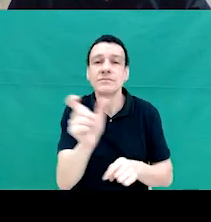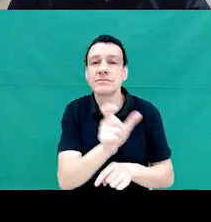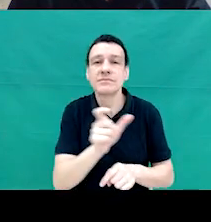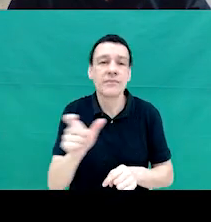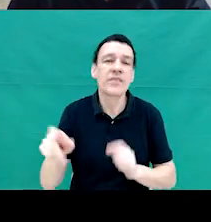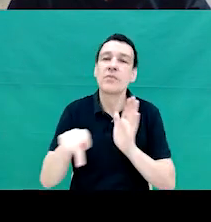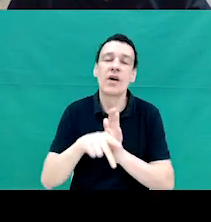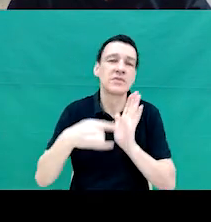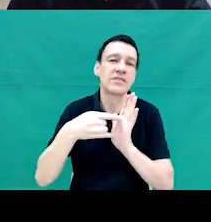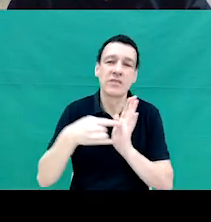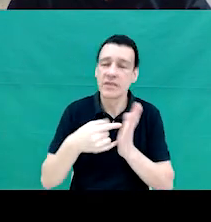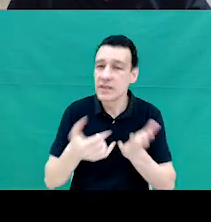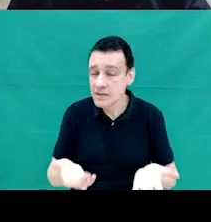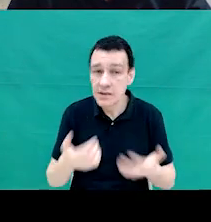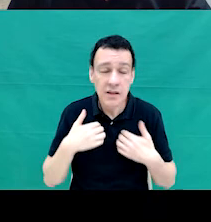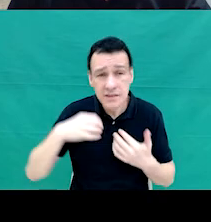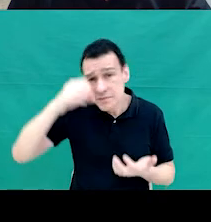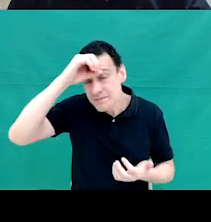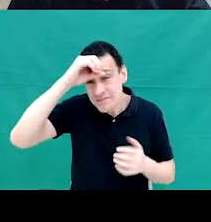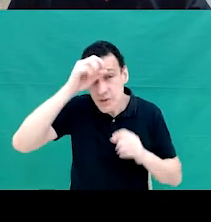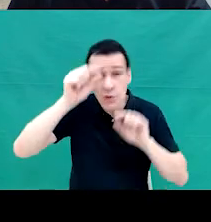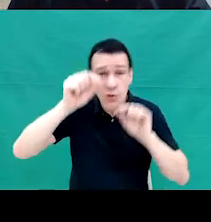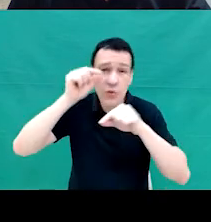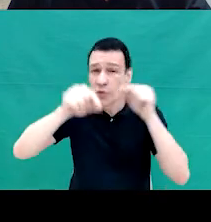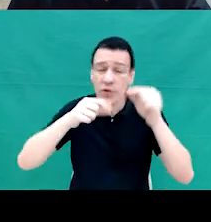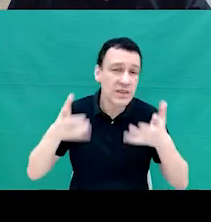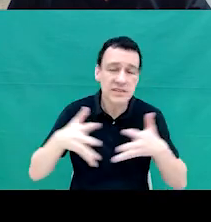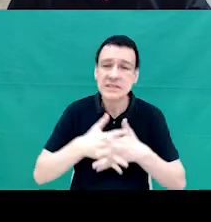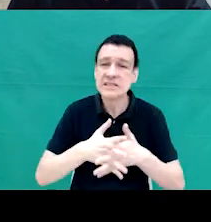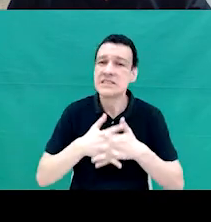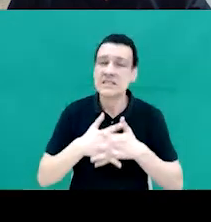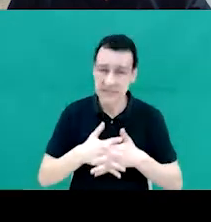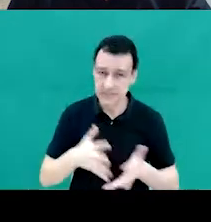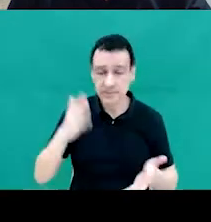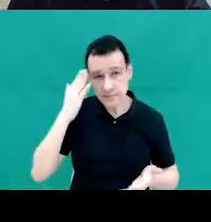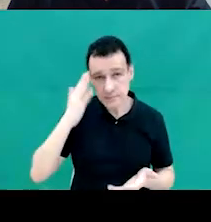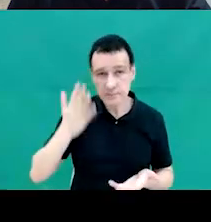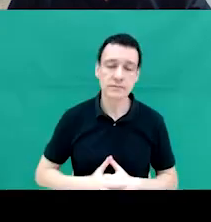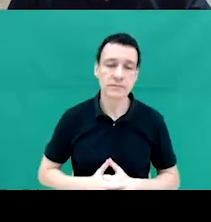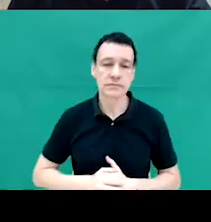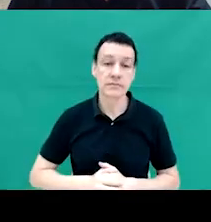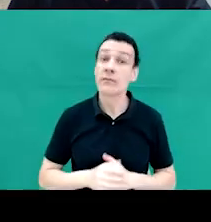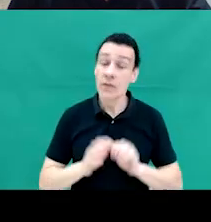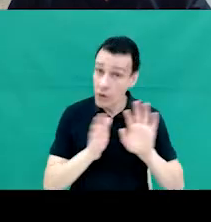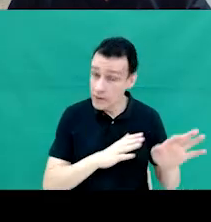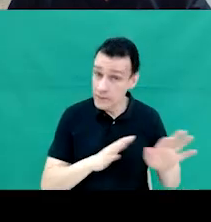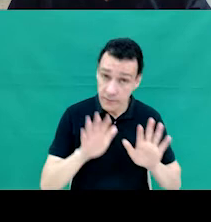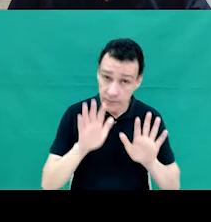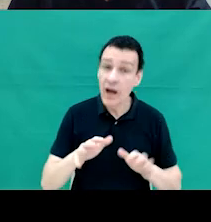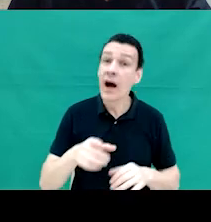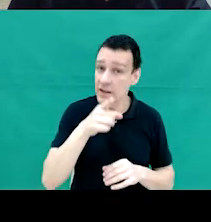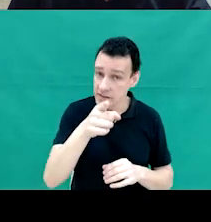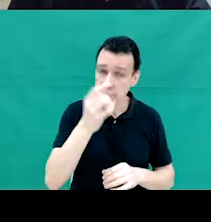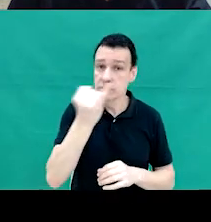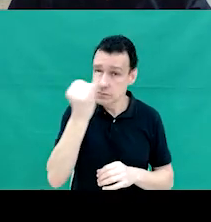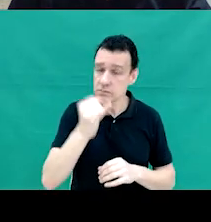recomendação. E olha que interessante, a gente vê aqui não só a parte para quem enxerga desse